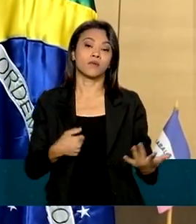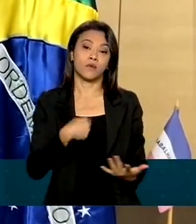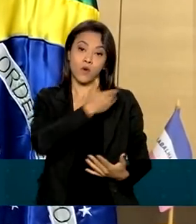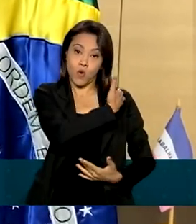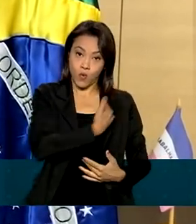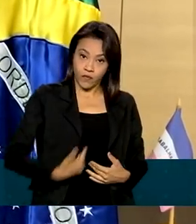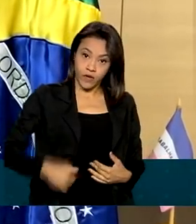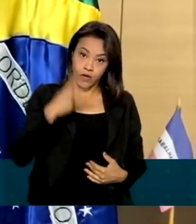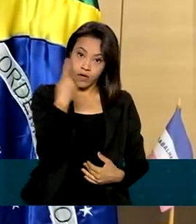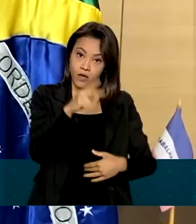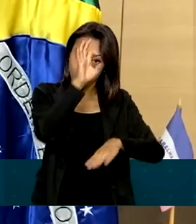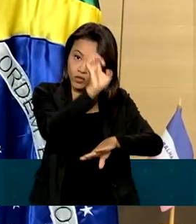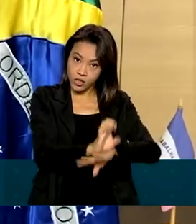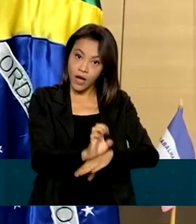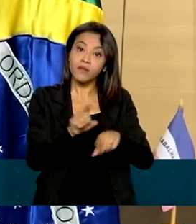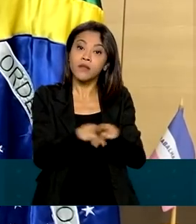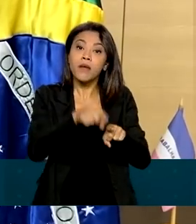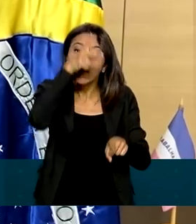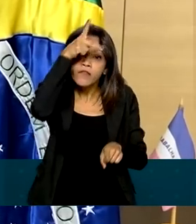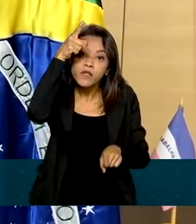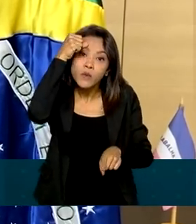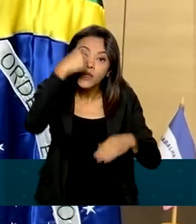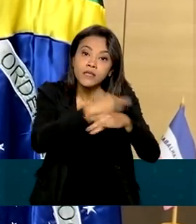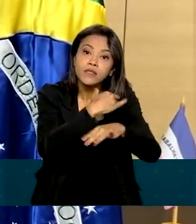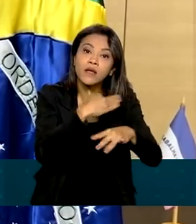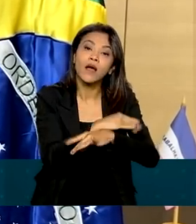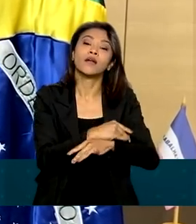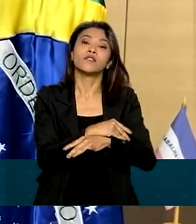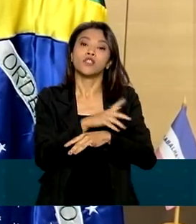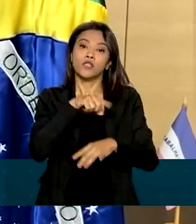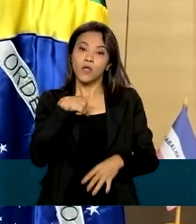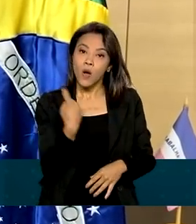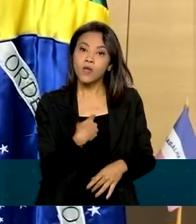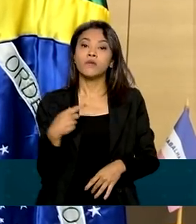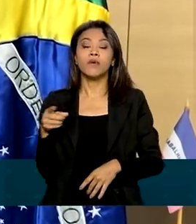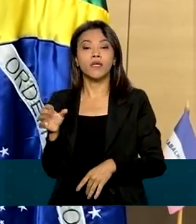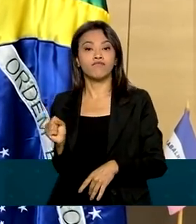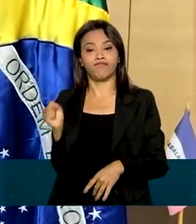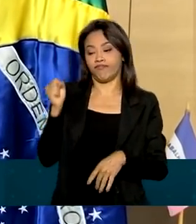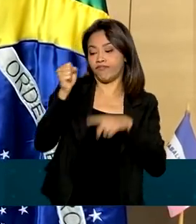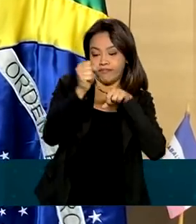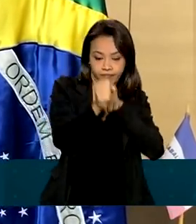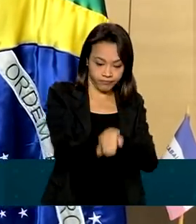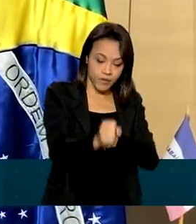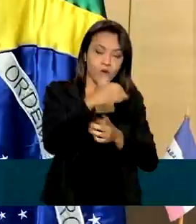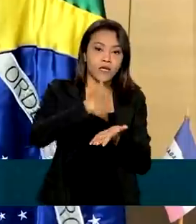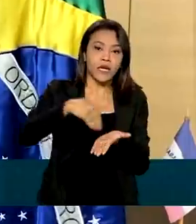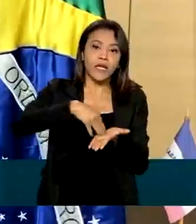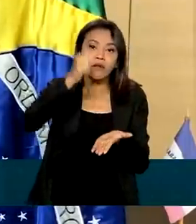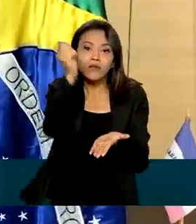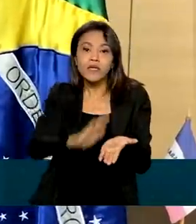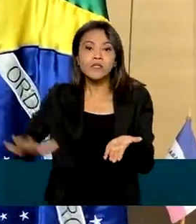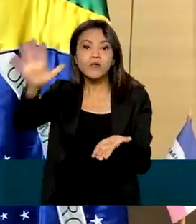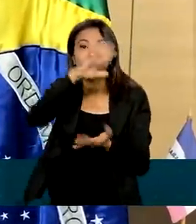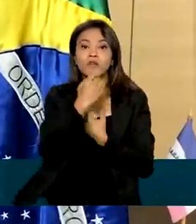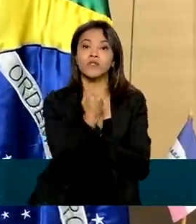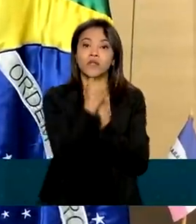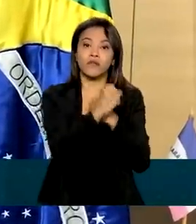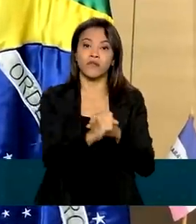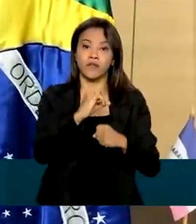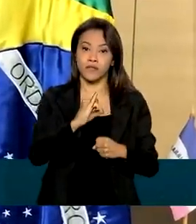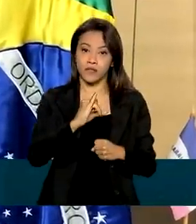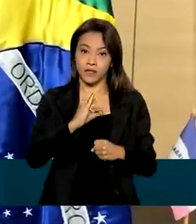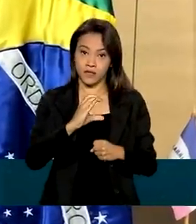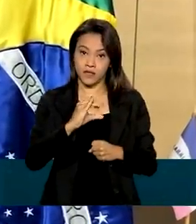cidade de Petrópolis. Nós deslocamos o nosso secretário nacional de defesa civil para a cidade e, na